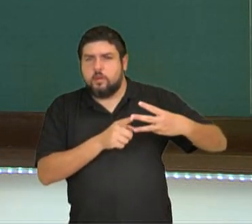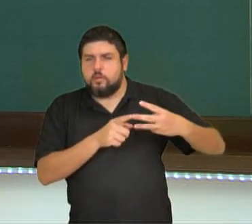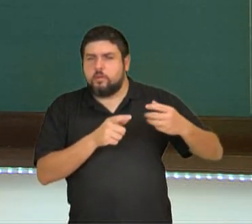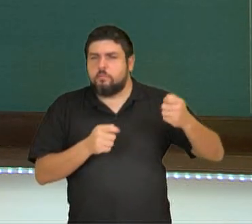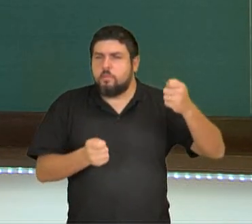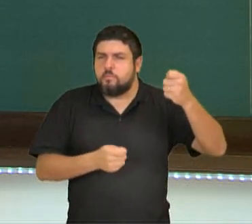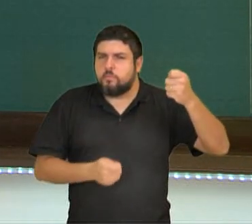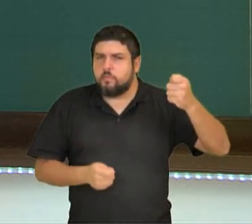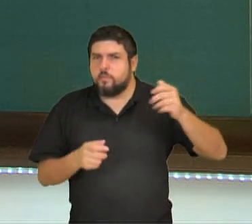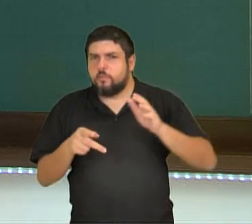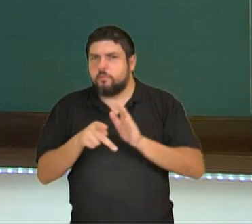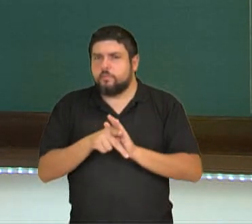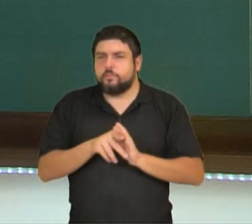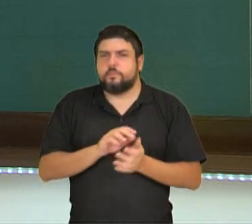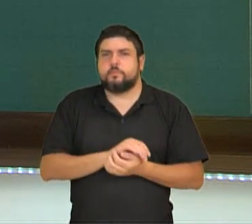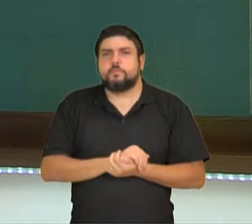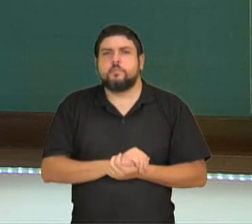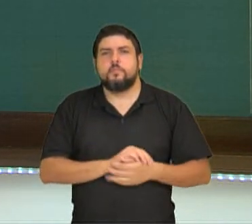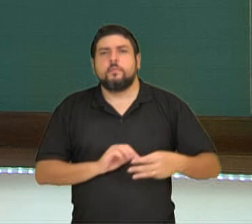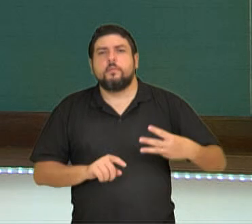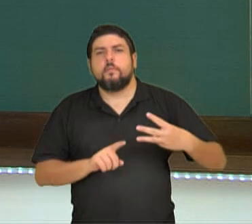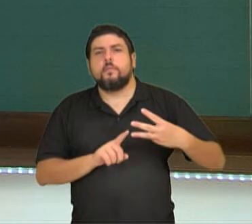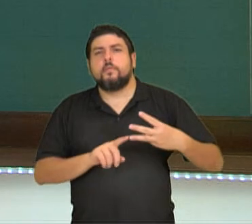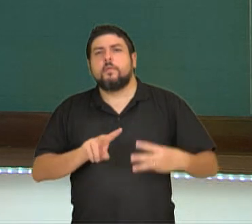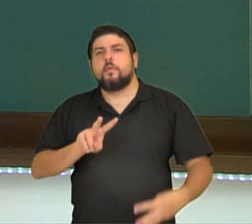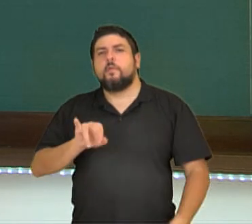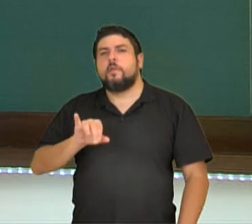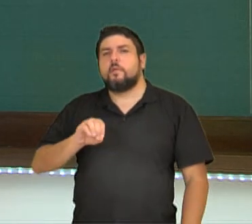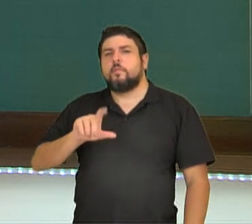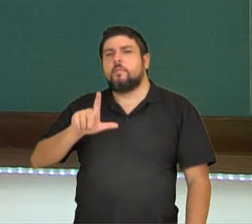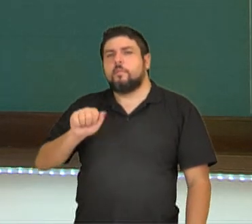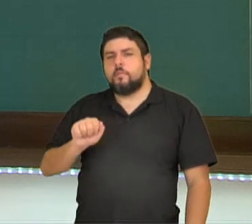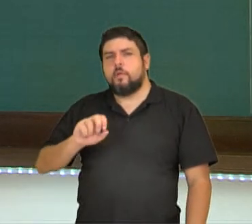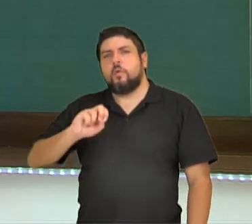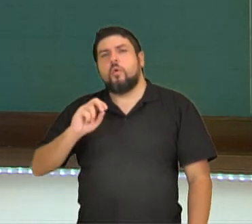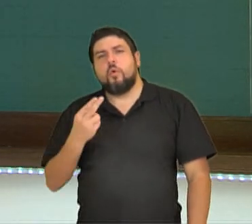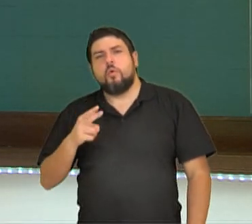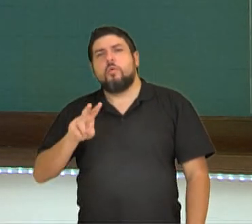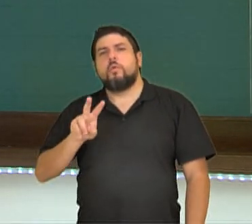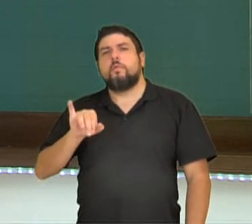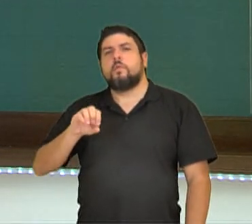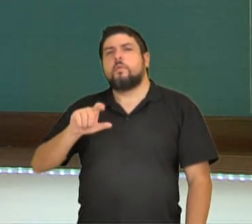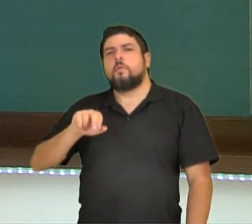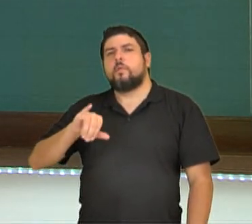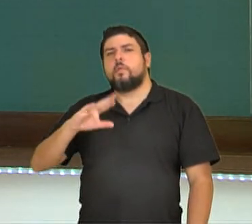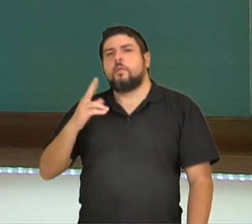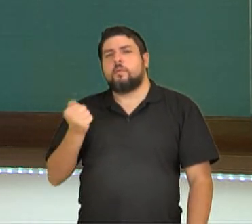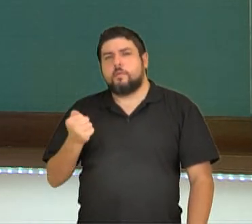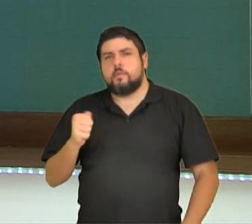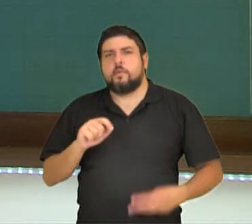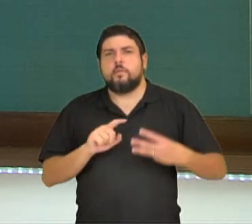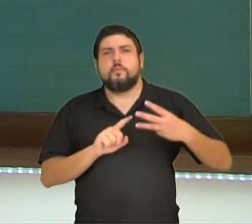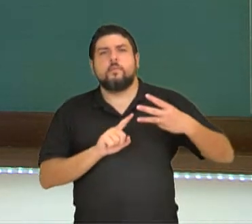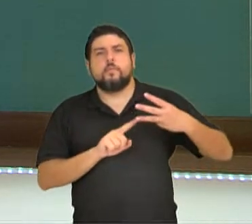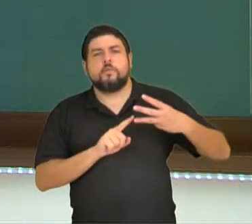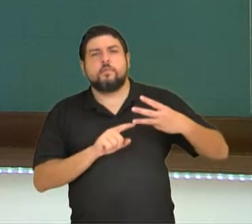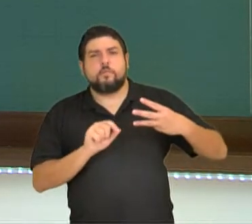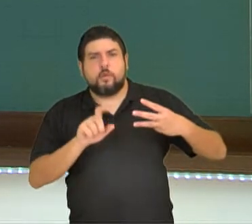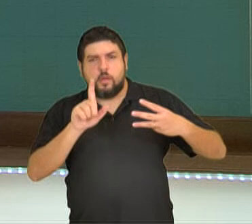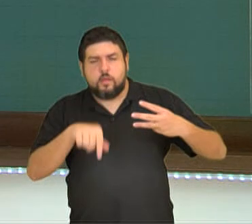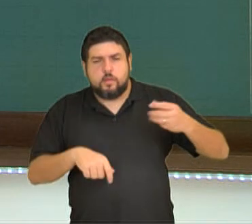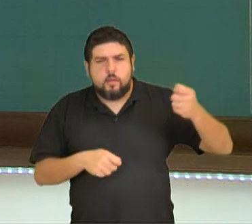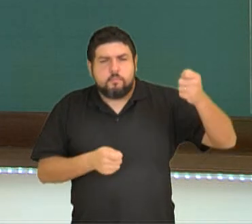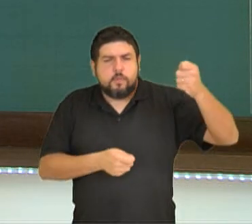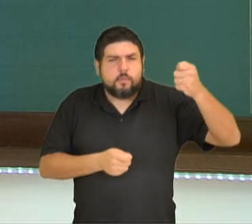sonoridade. E o berimbau viola ou violinha, que é o que vai fazer os solos e